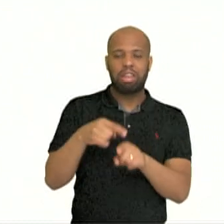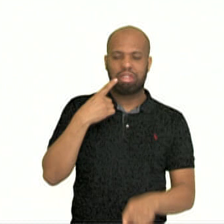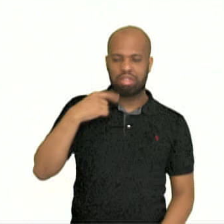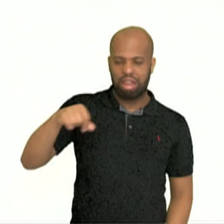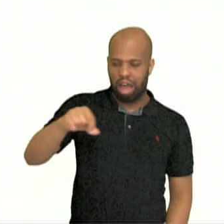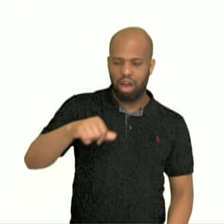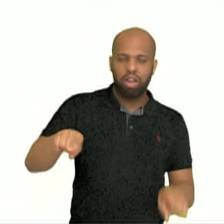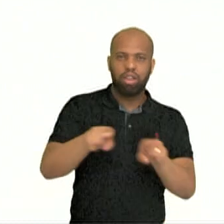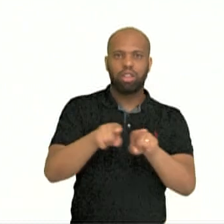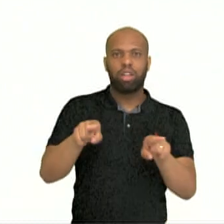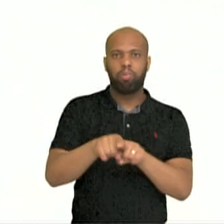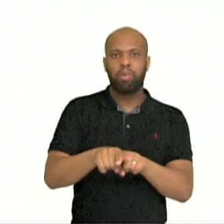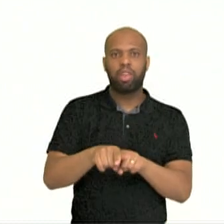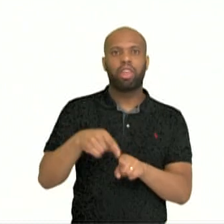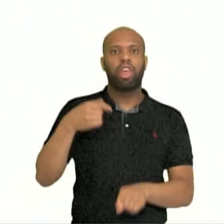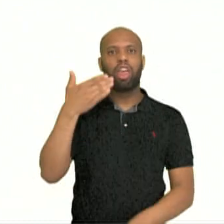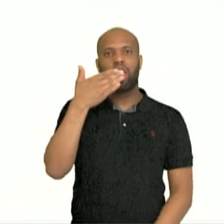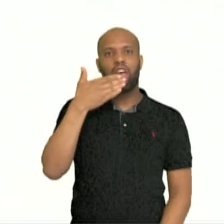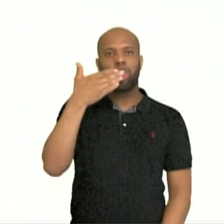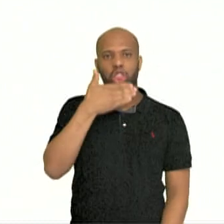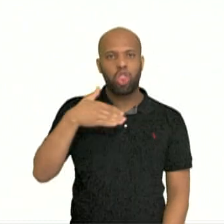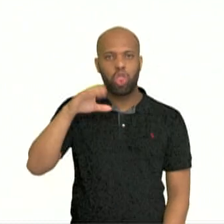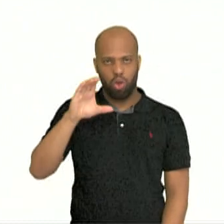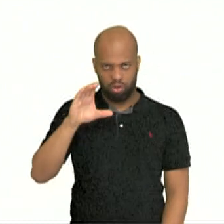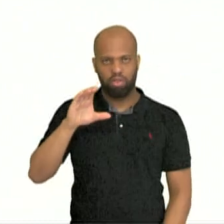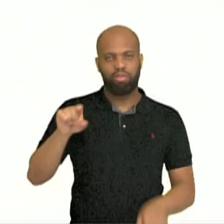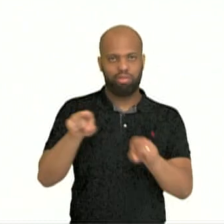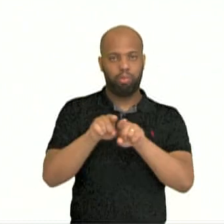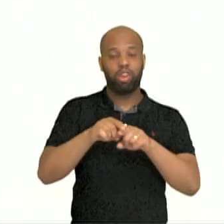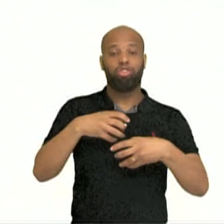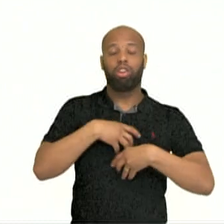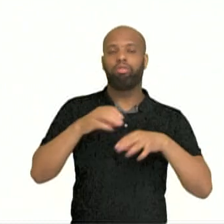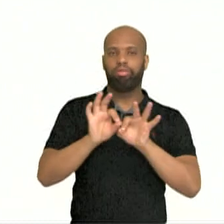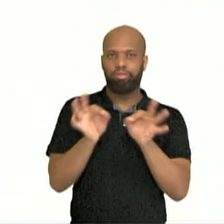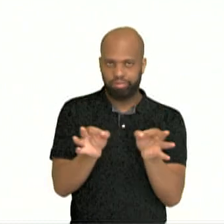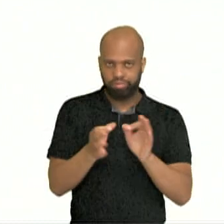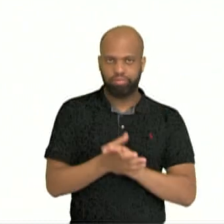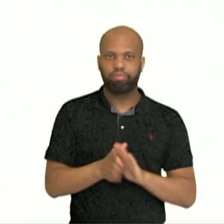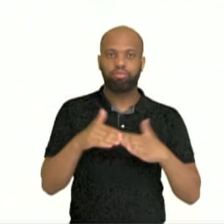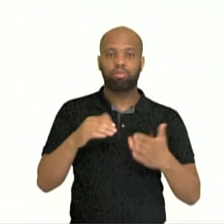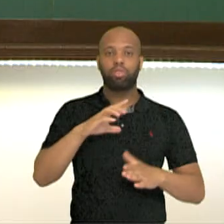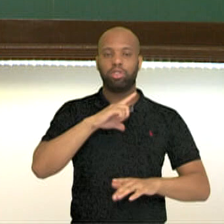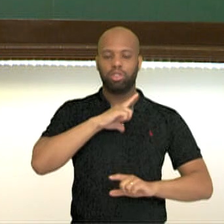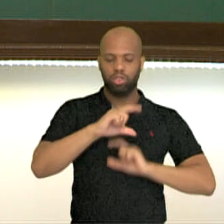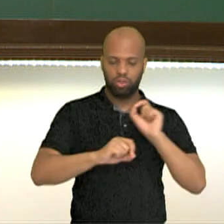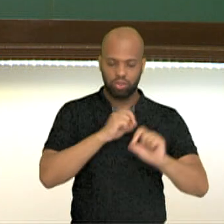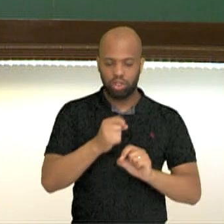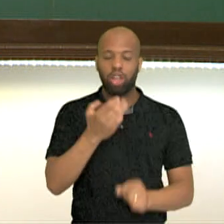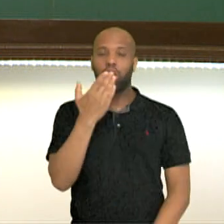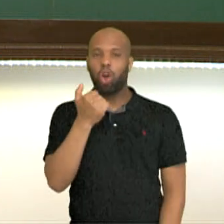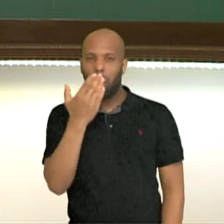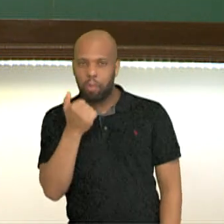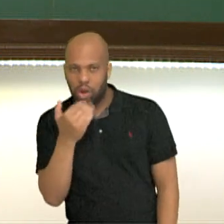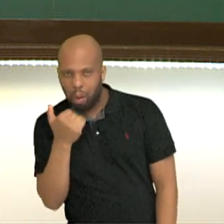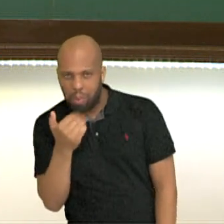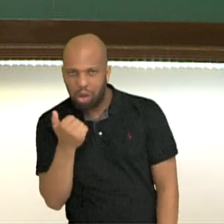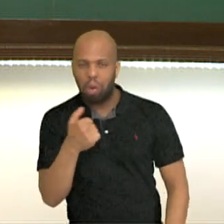carboidratos simples. Meu Deus, veja só. Maus hábitos alimentares, maus